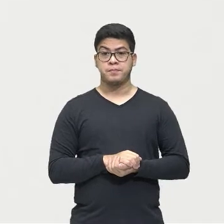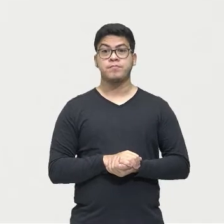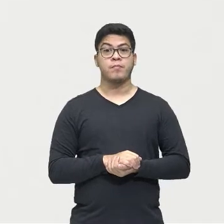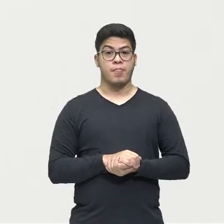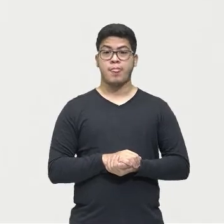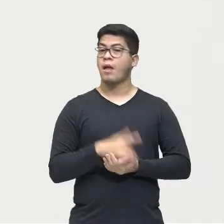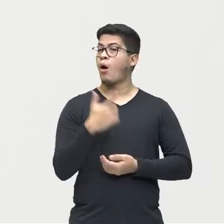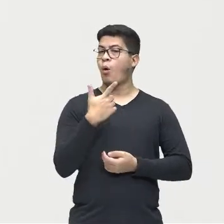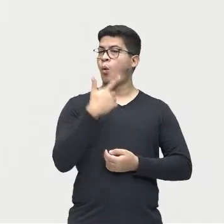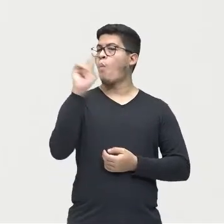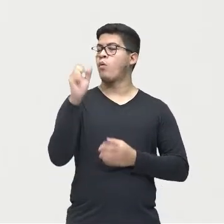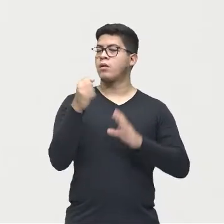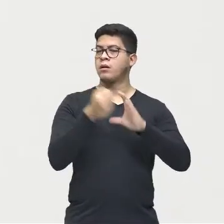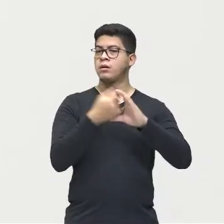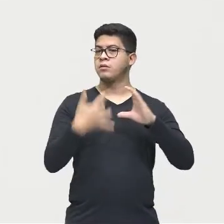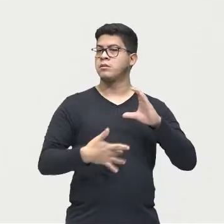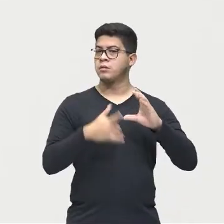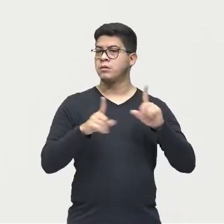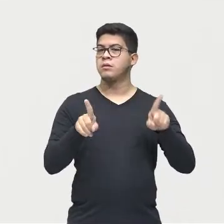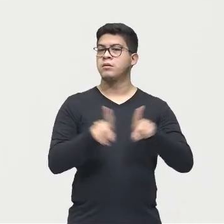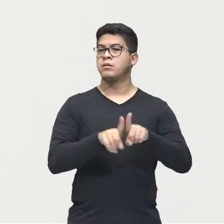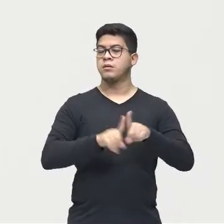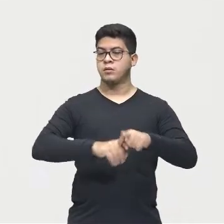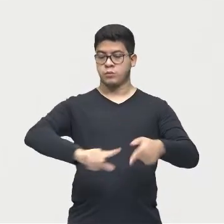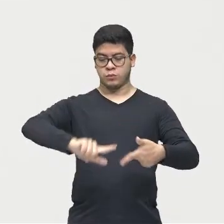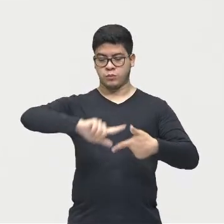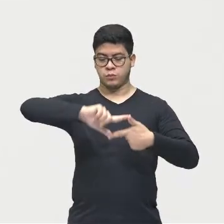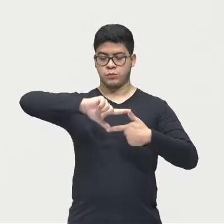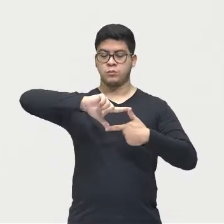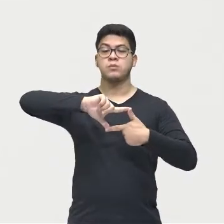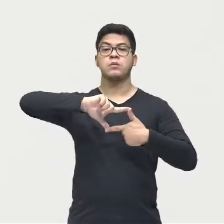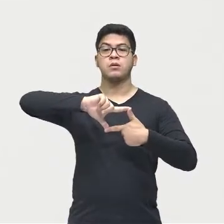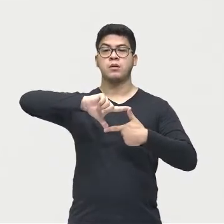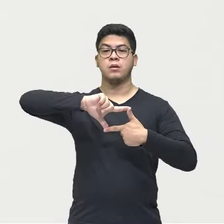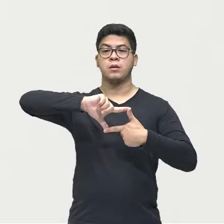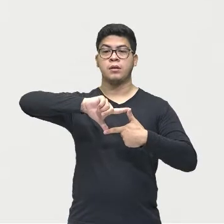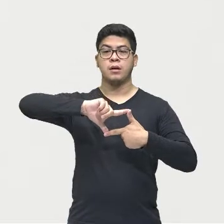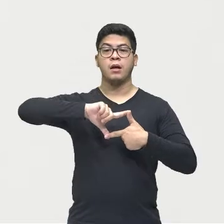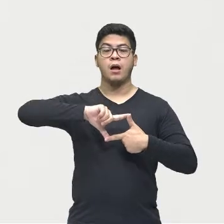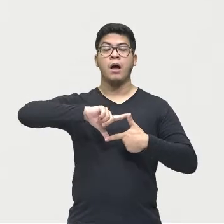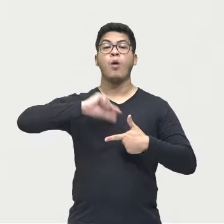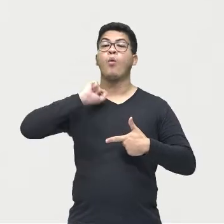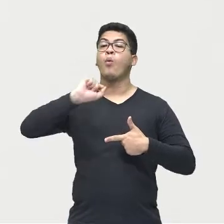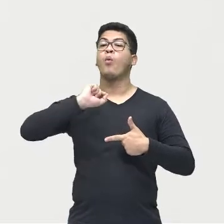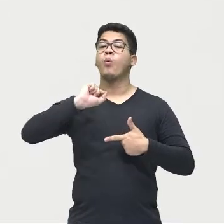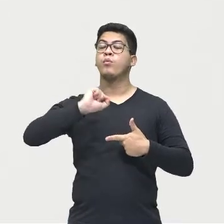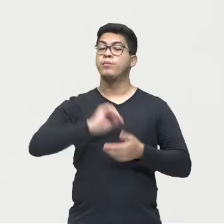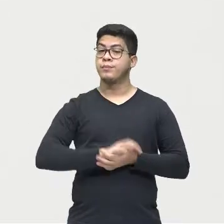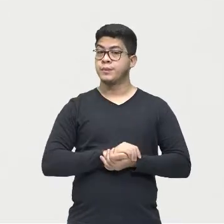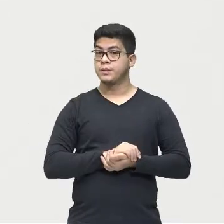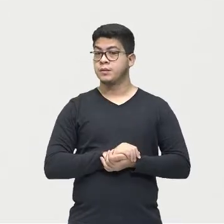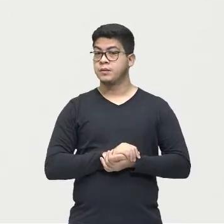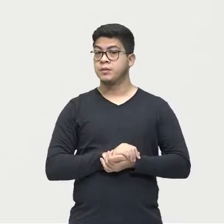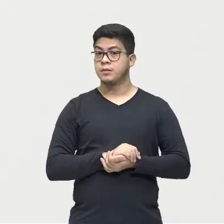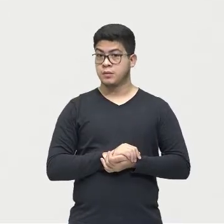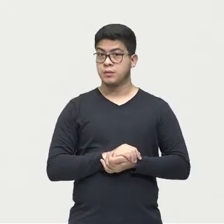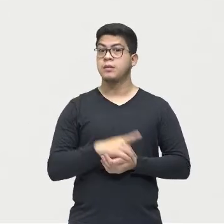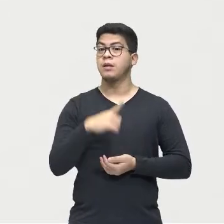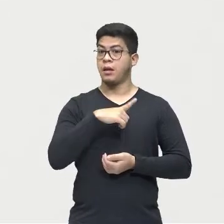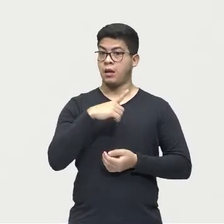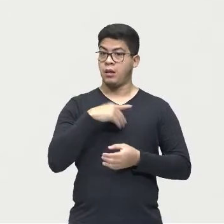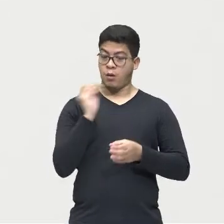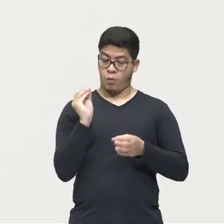Outra característica aqui do nosso retângulo é que ele vai possuir também seus